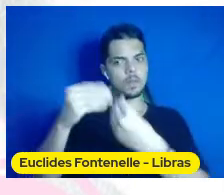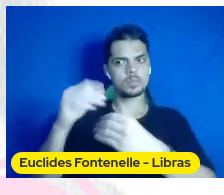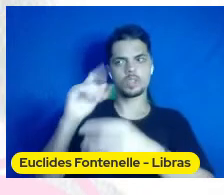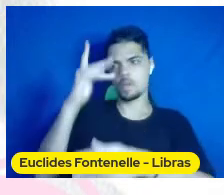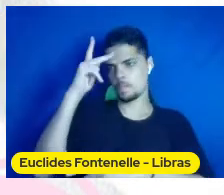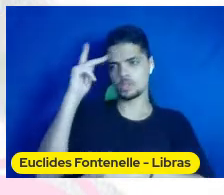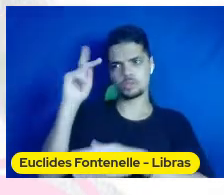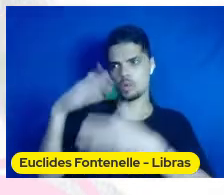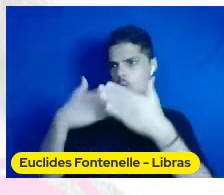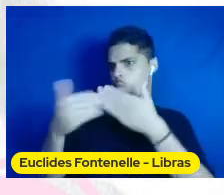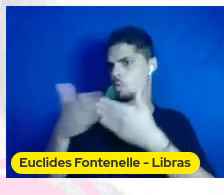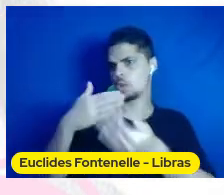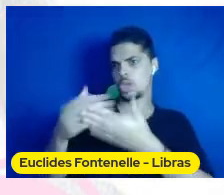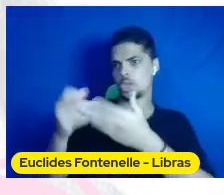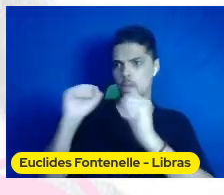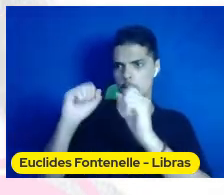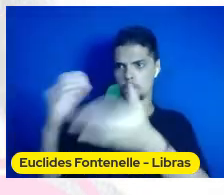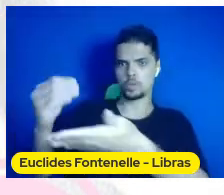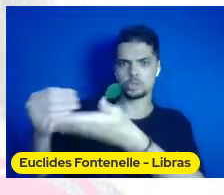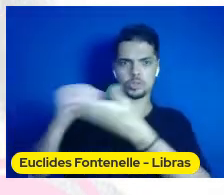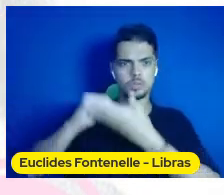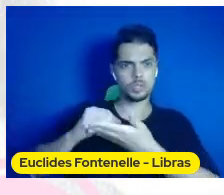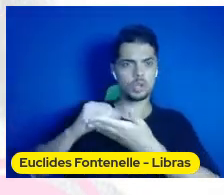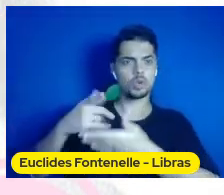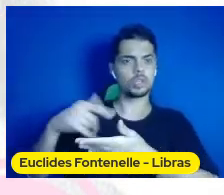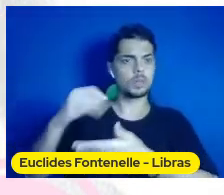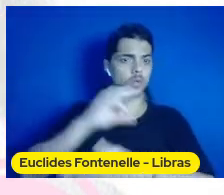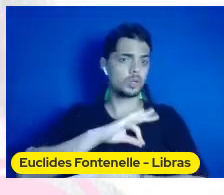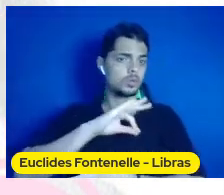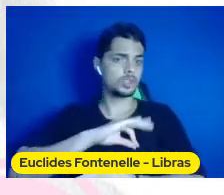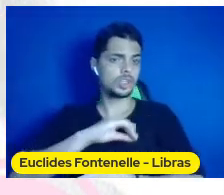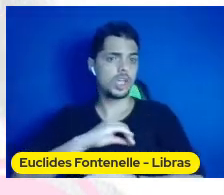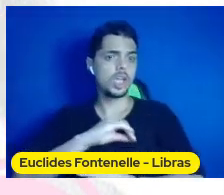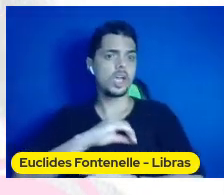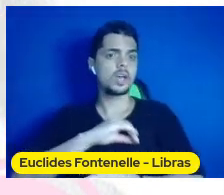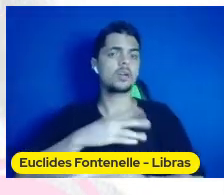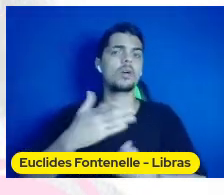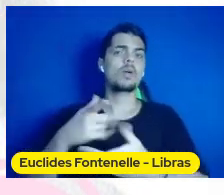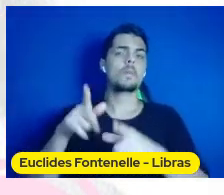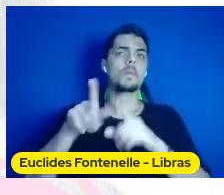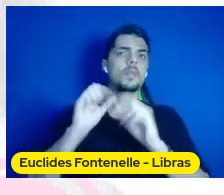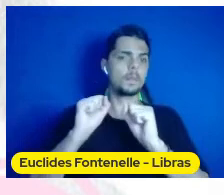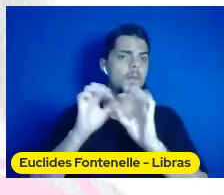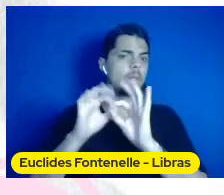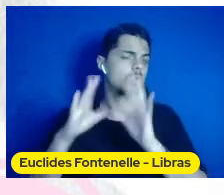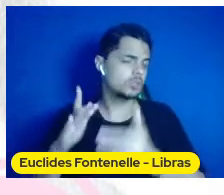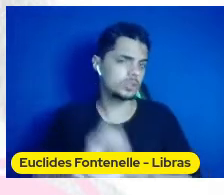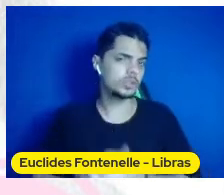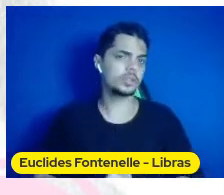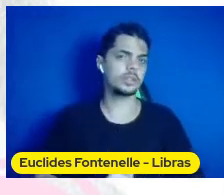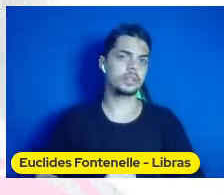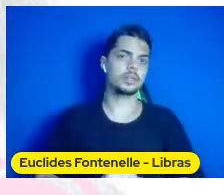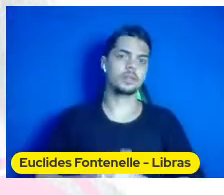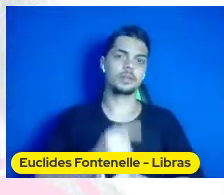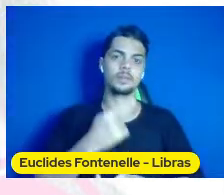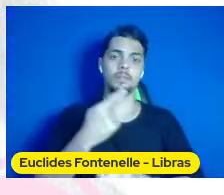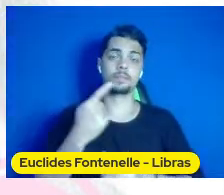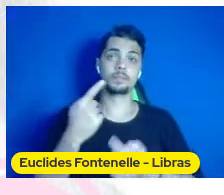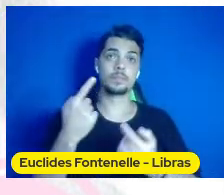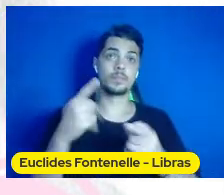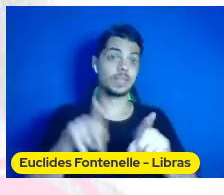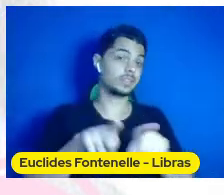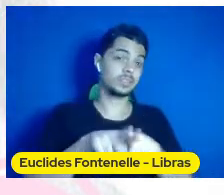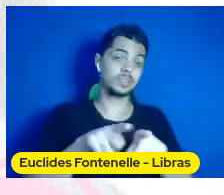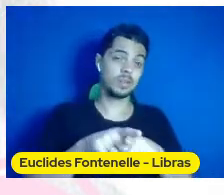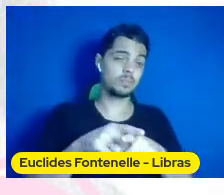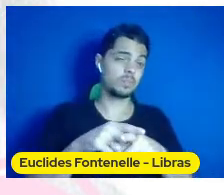com essa doença muitas pessoas estão passando dificuldade, então assim, a prioridade às vezes é só comer mesmo,